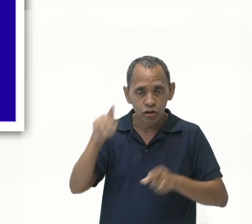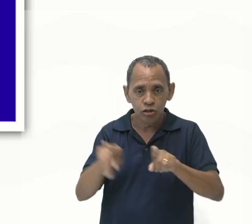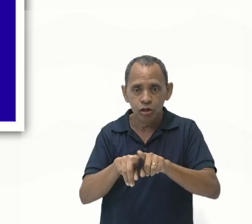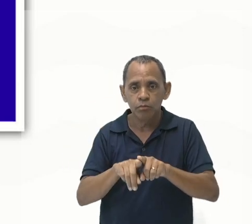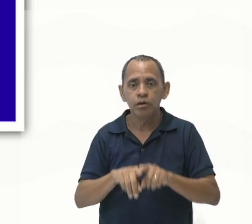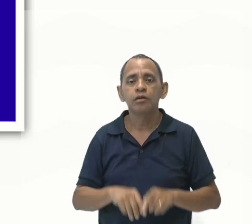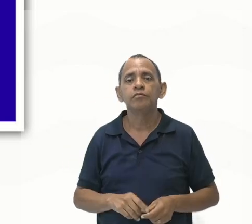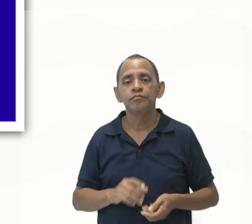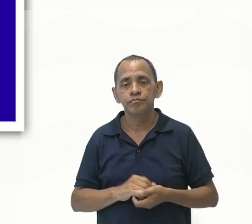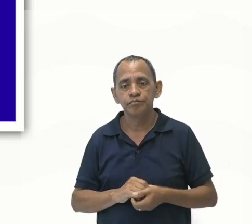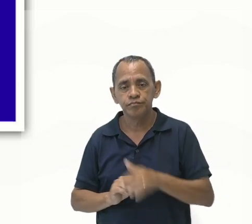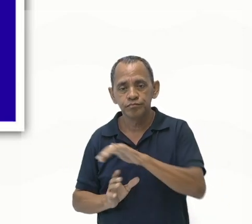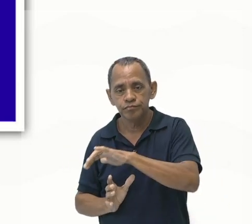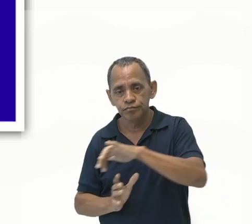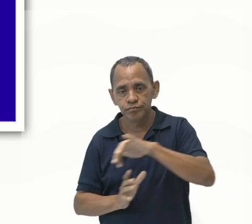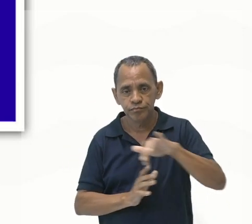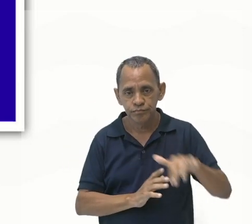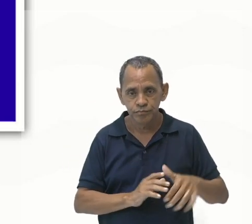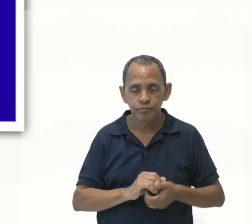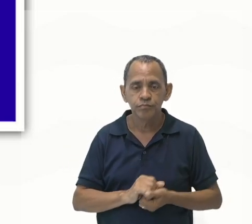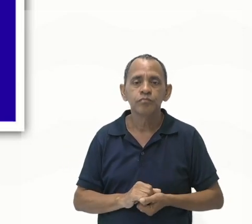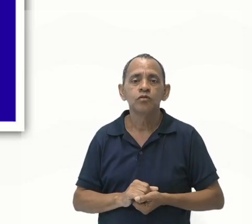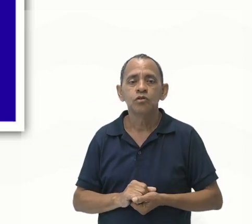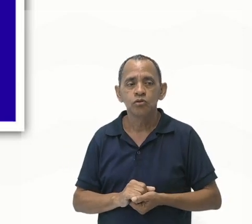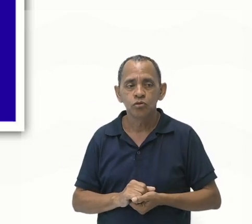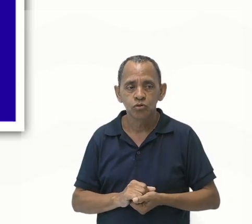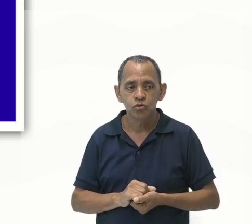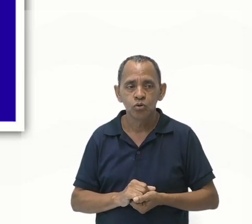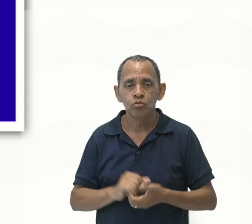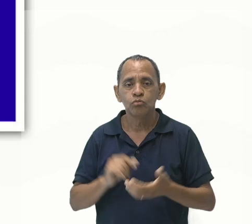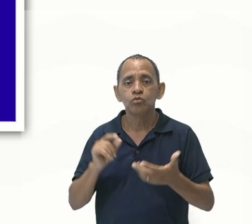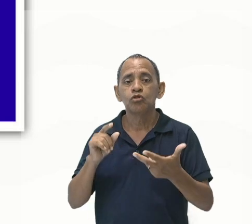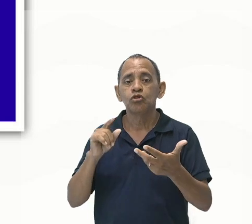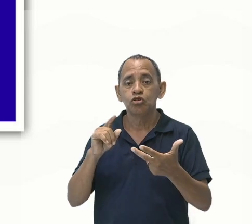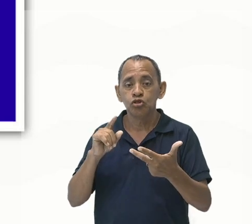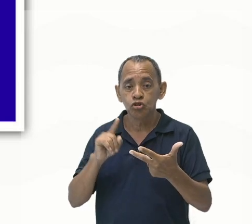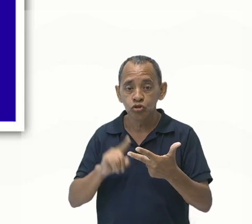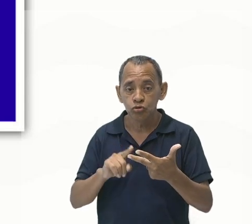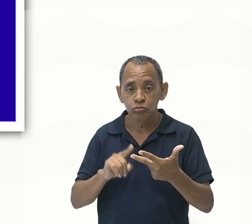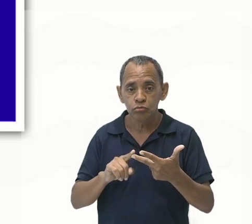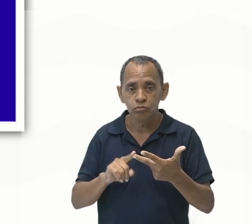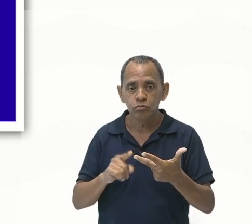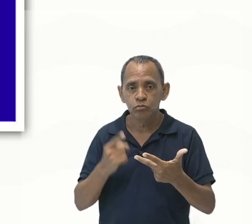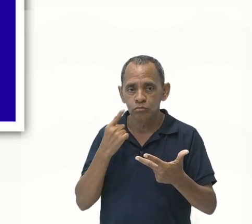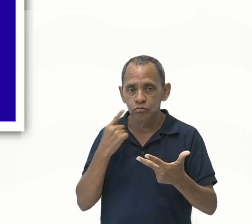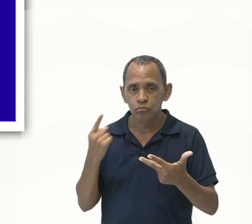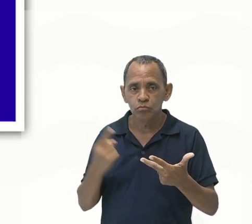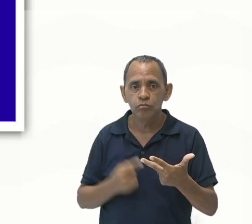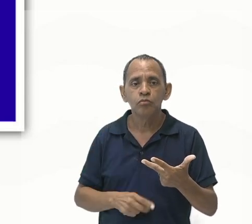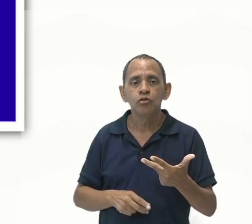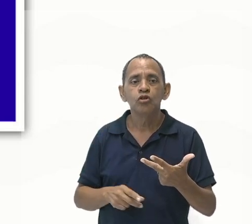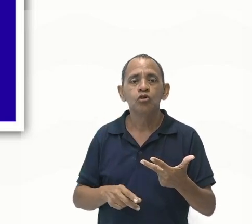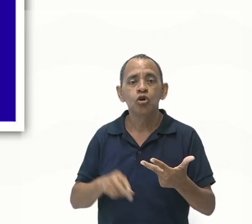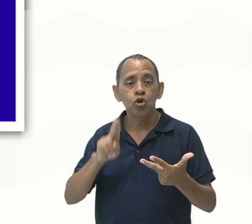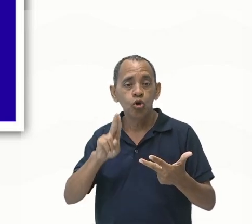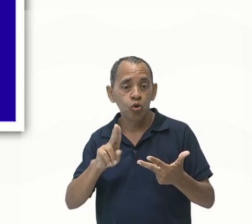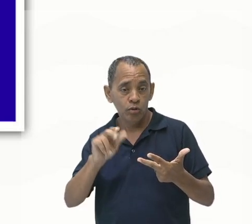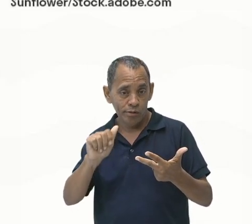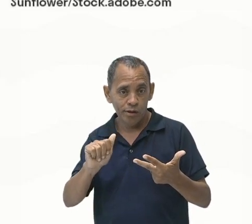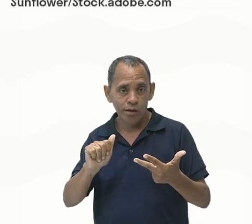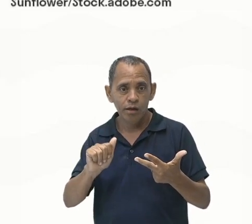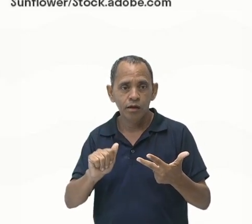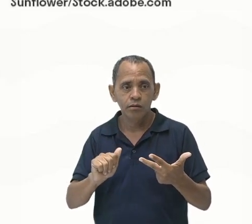pelo México, certo? Temos também a chamada União Aduaneira, certo? E aqui na